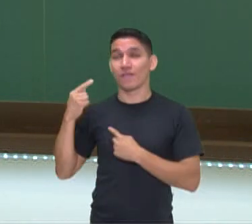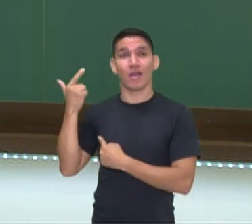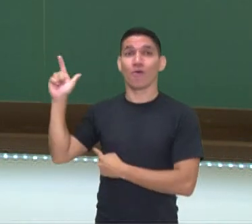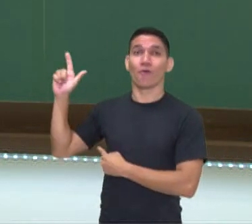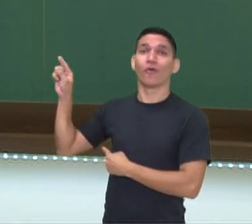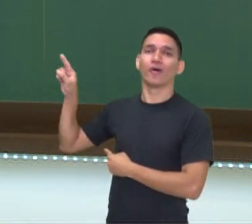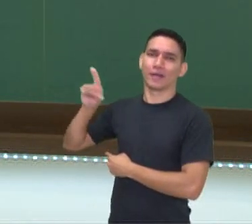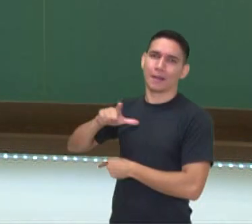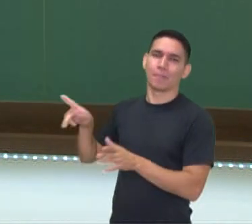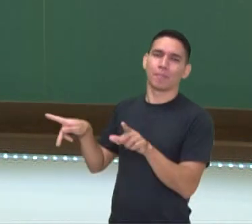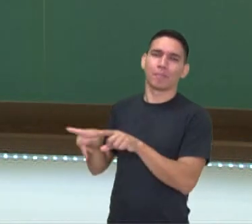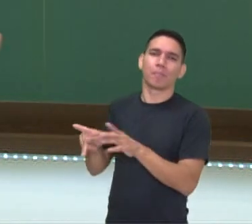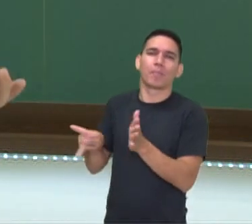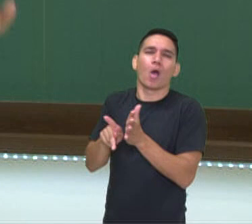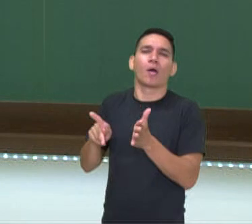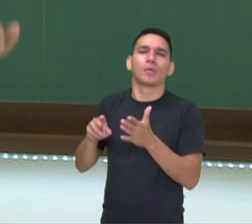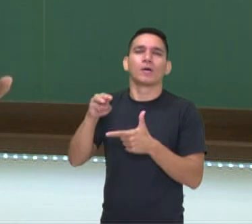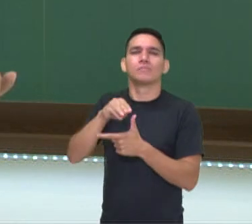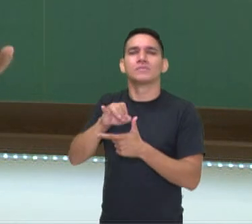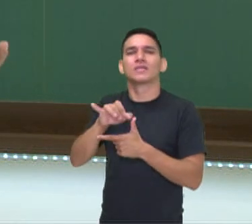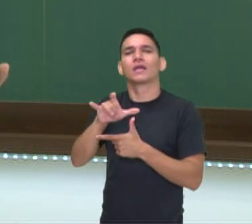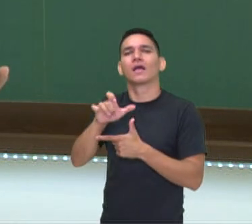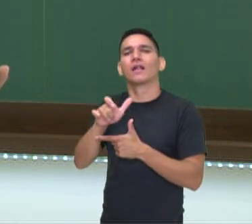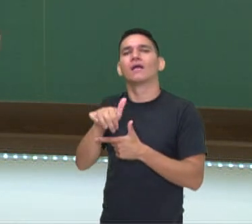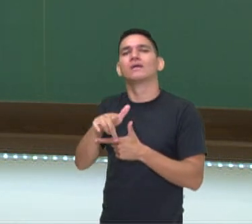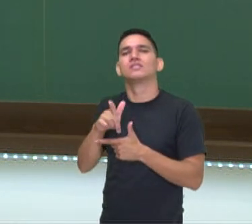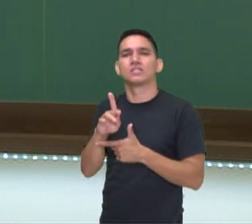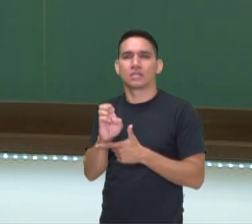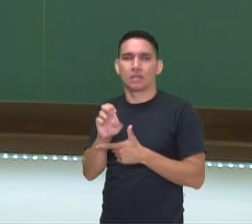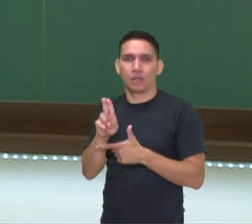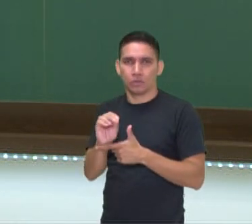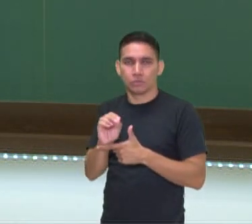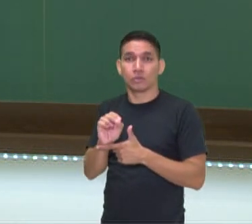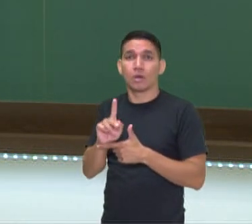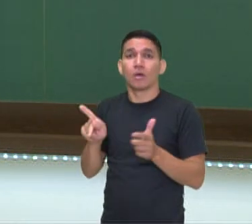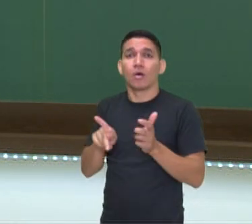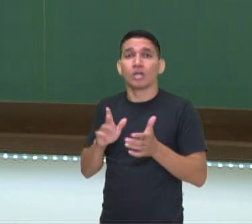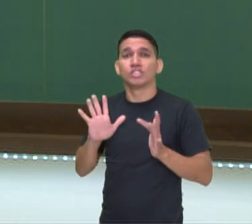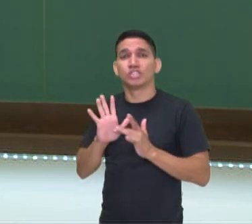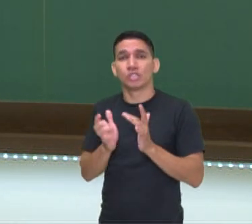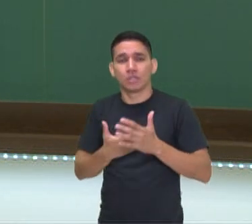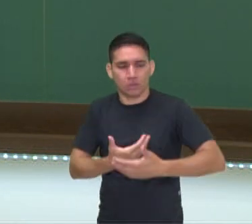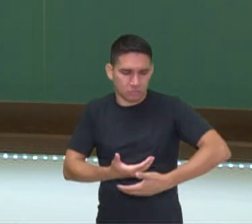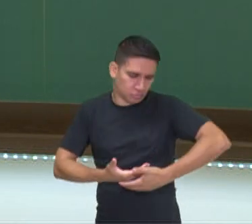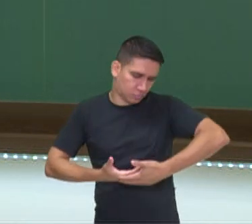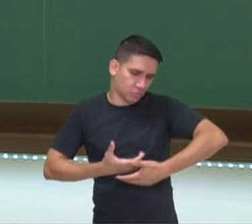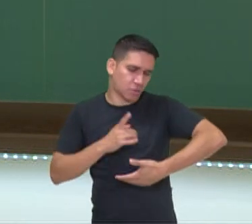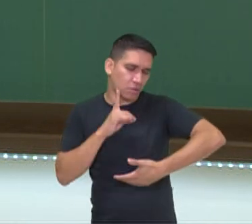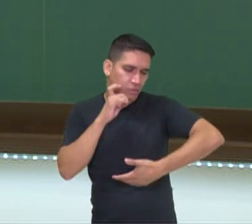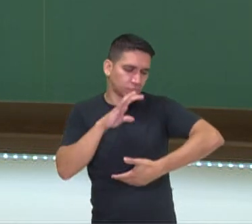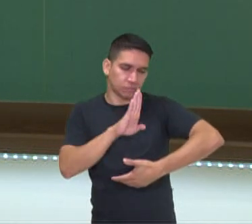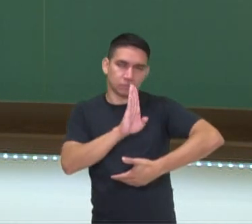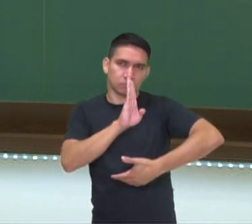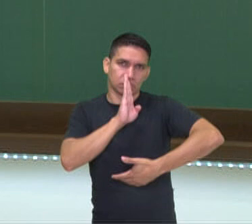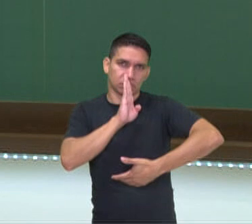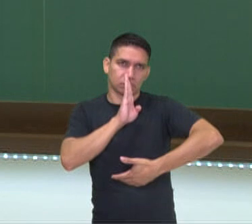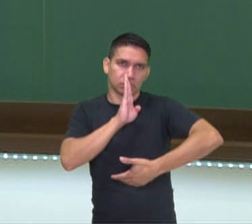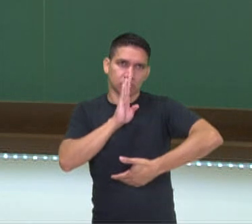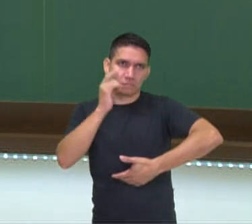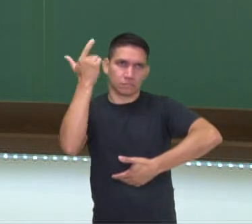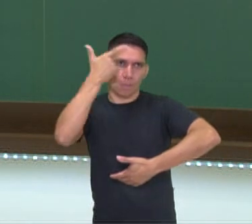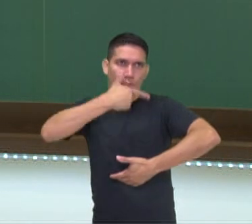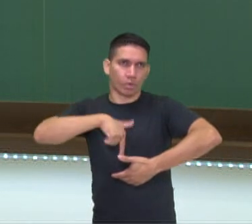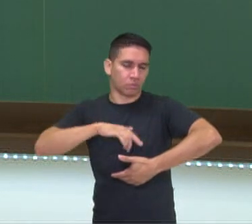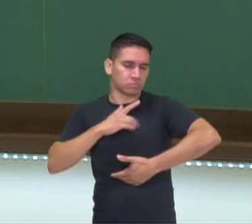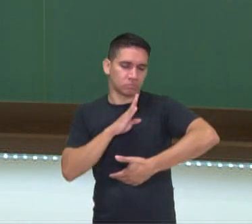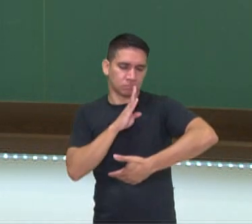gente tem do Michelangelo, que ela está com Jesus Cristo no colo, representação de Maria, mas com uma cara de paisagem, né? Então essa é a